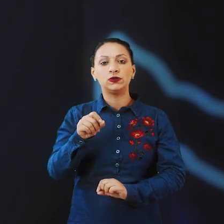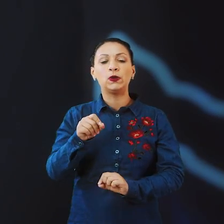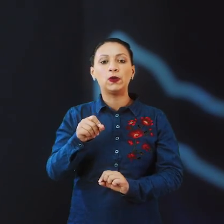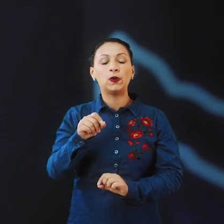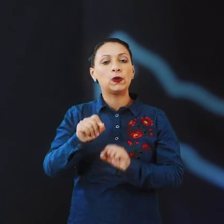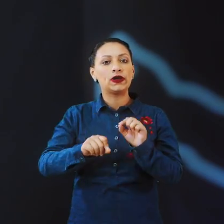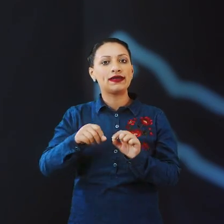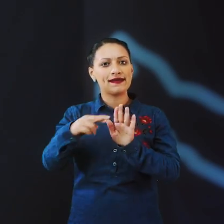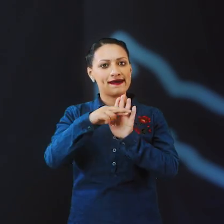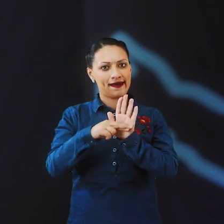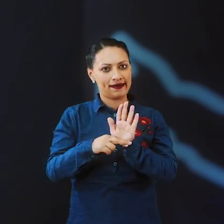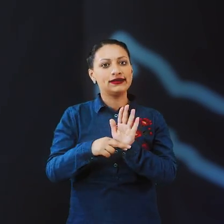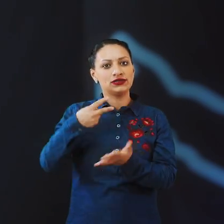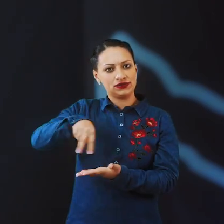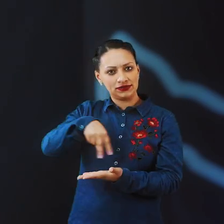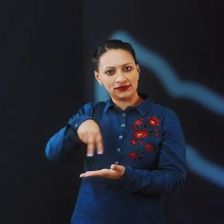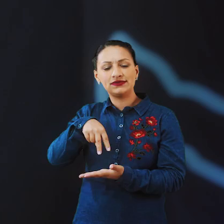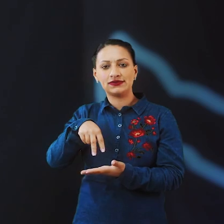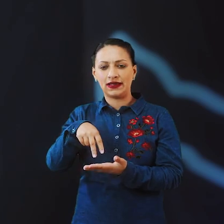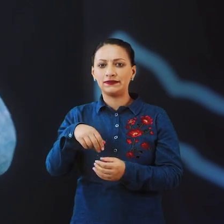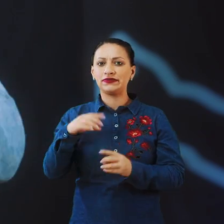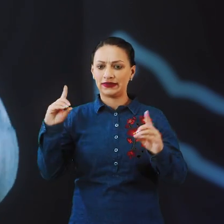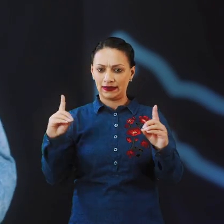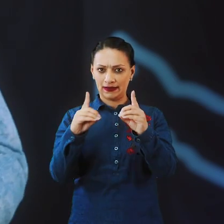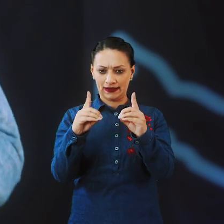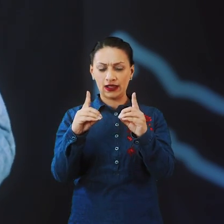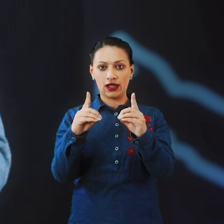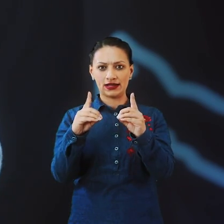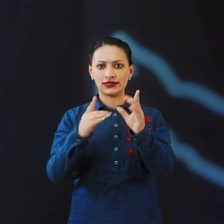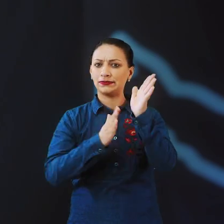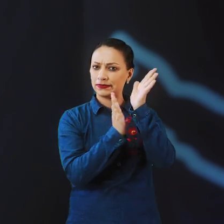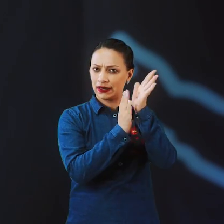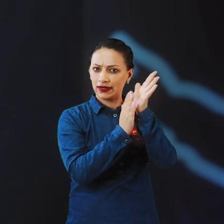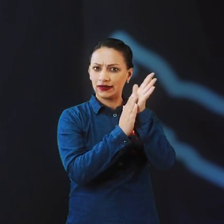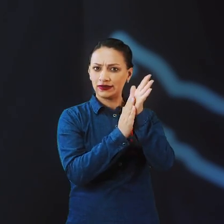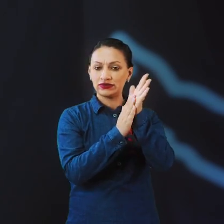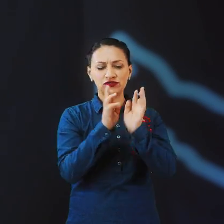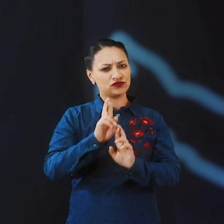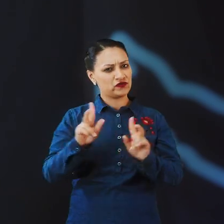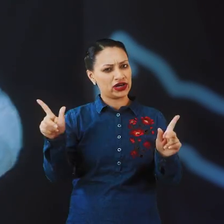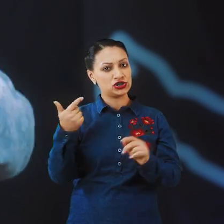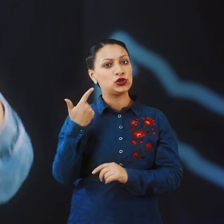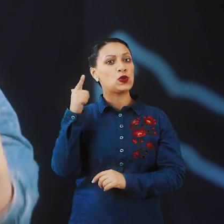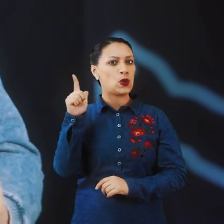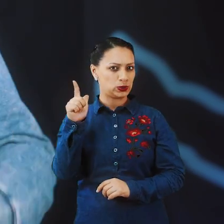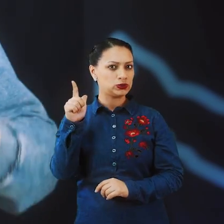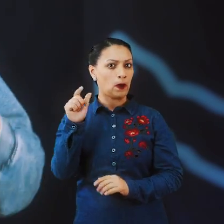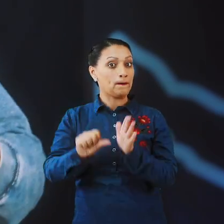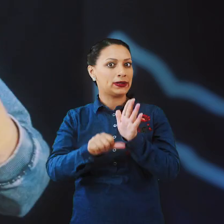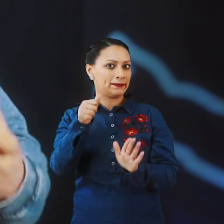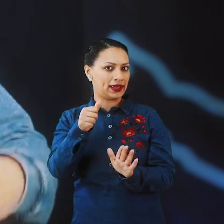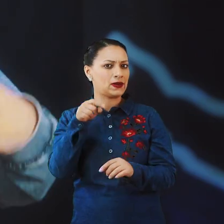danças. Chegando à frente da prenda, ele executa um palmeio, porém diferente do primeiro, esse mais